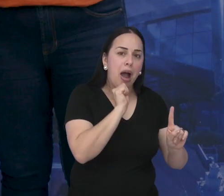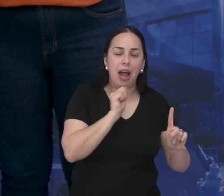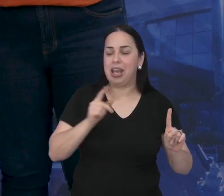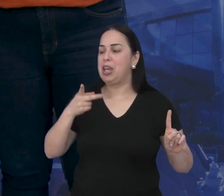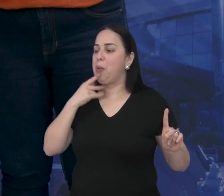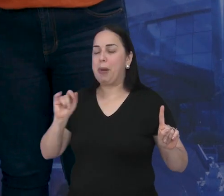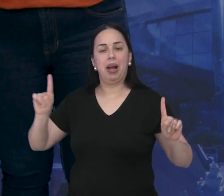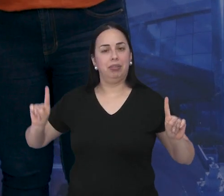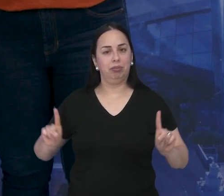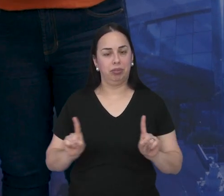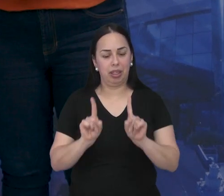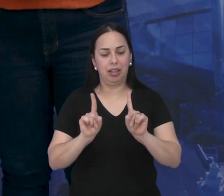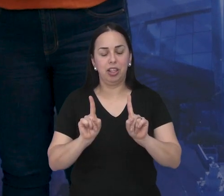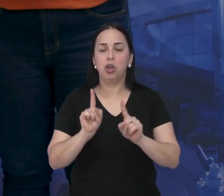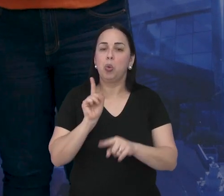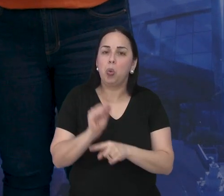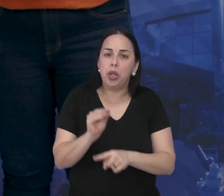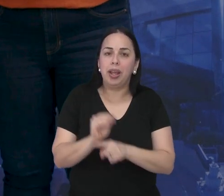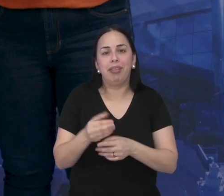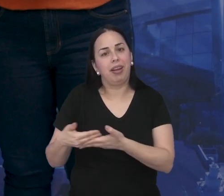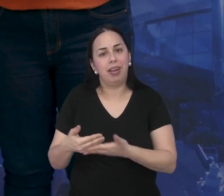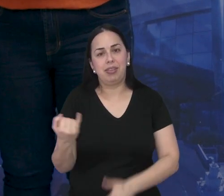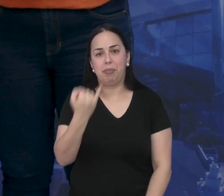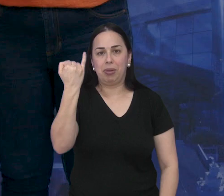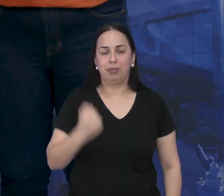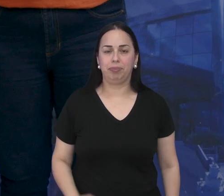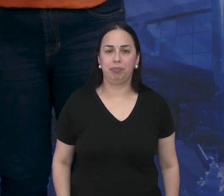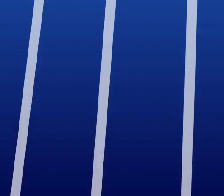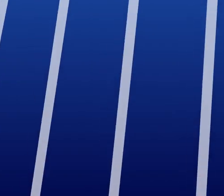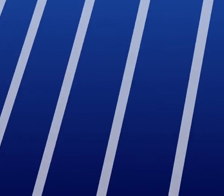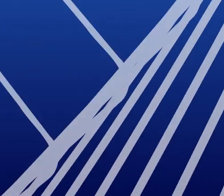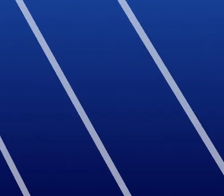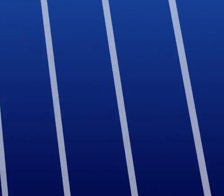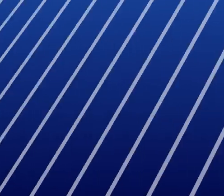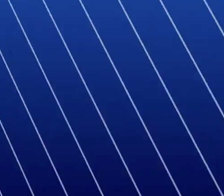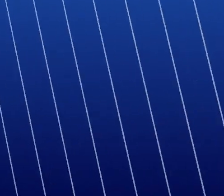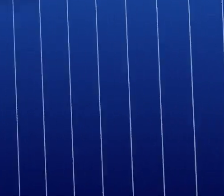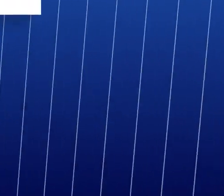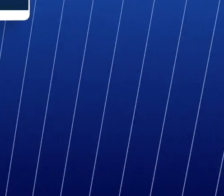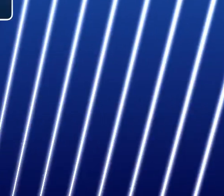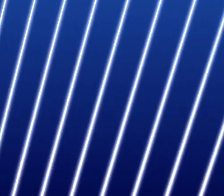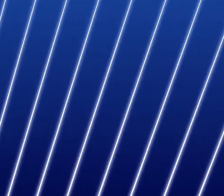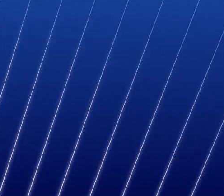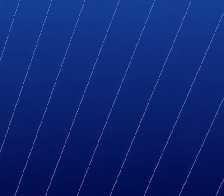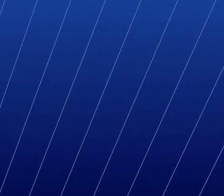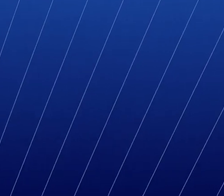período do início ali da vida da criança. De volta ao estúdio.